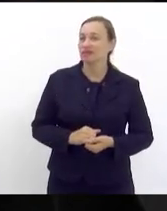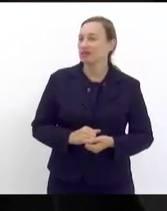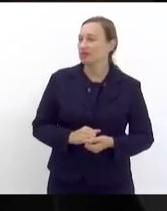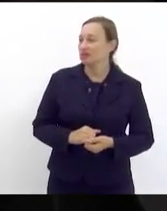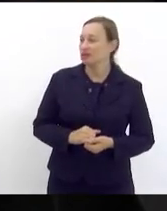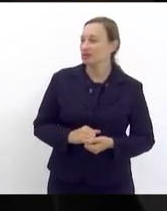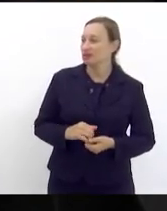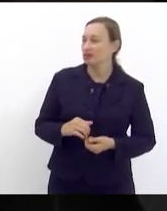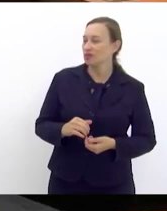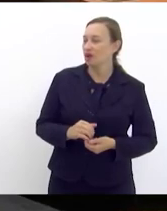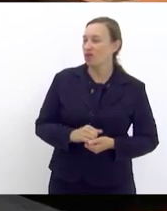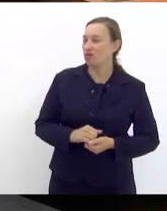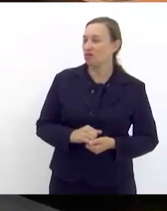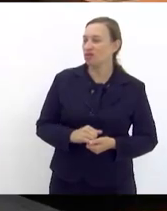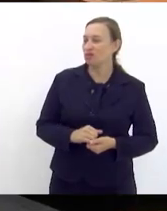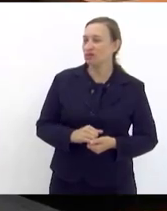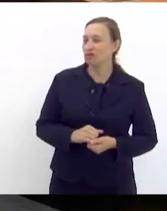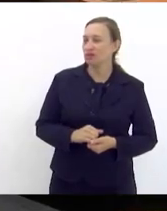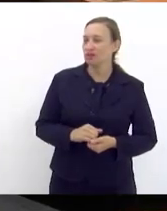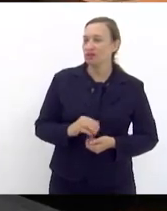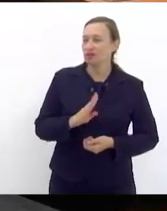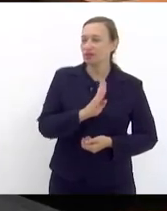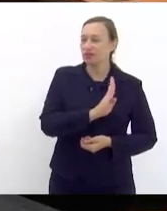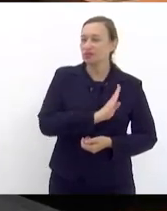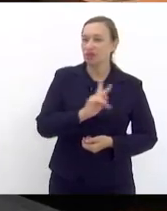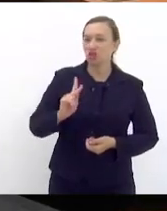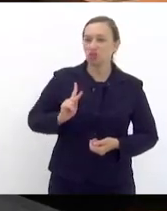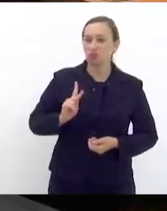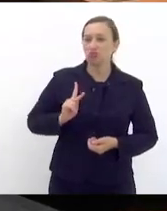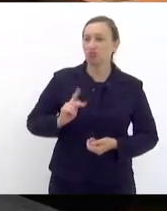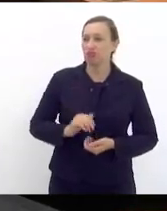bispo Abner Ferreira.